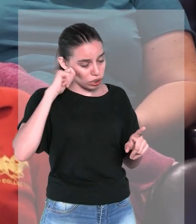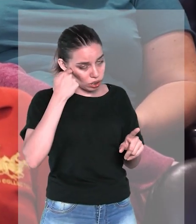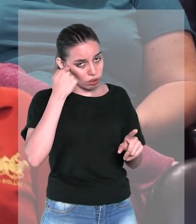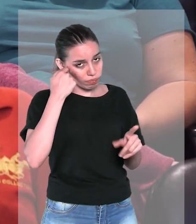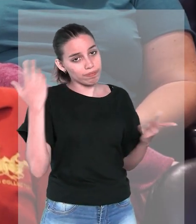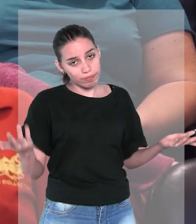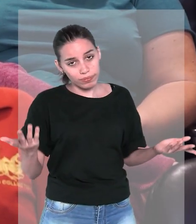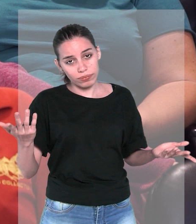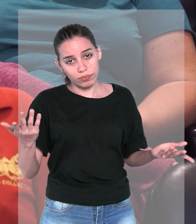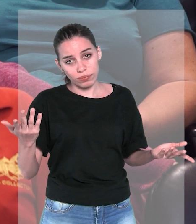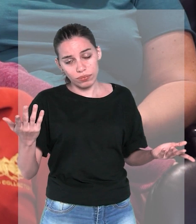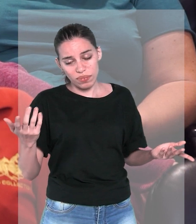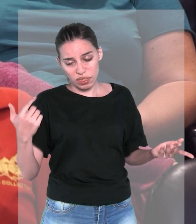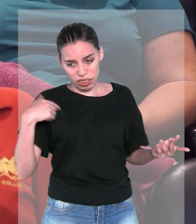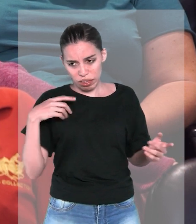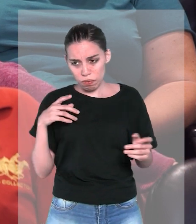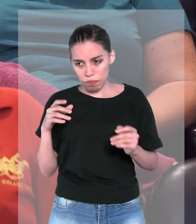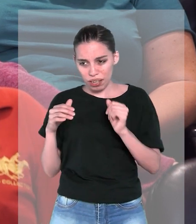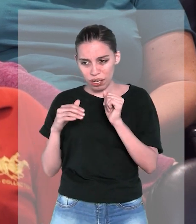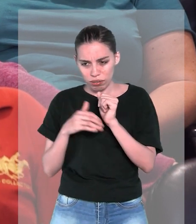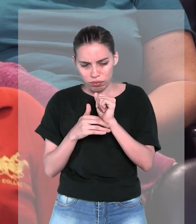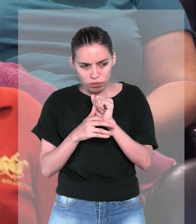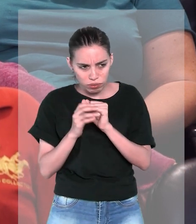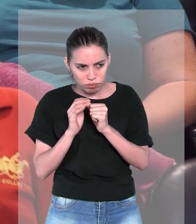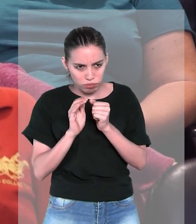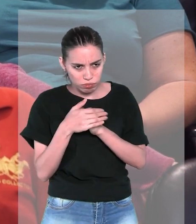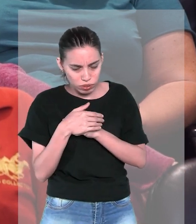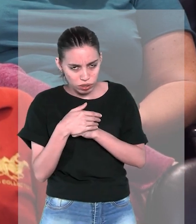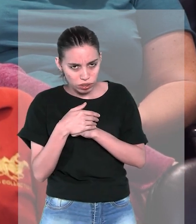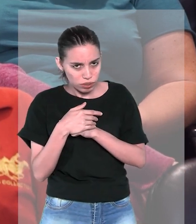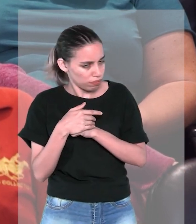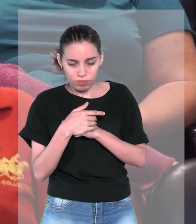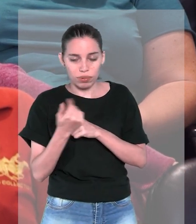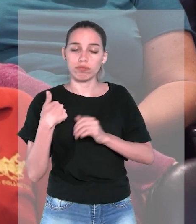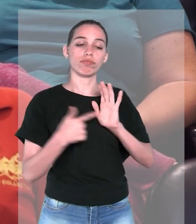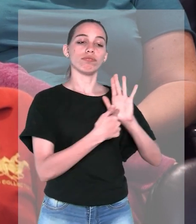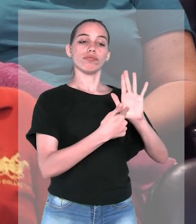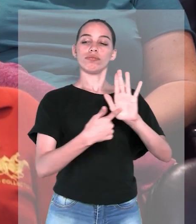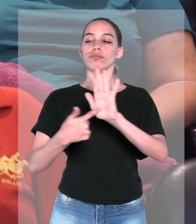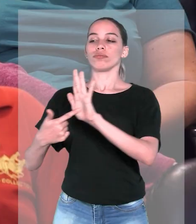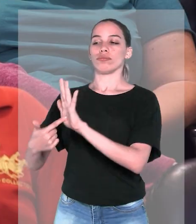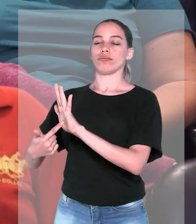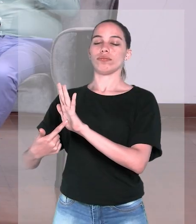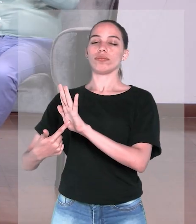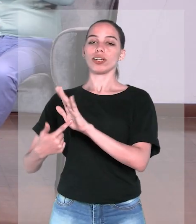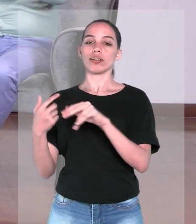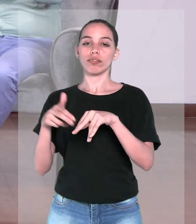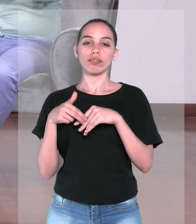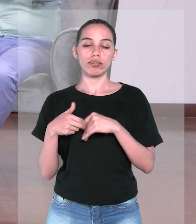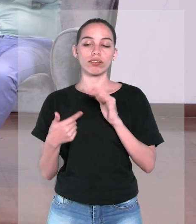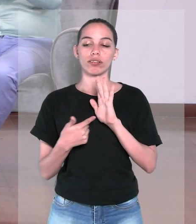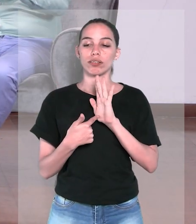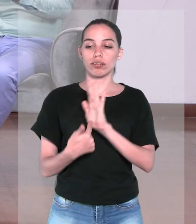uma espécie de expressão de liberdade sem que eu tenha qualquer tipo de respeito à alteridade. Não é? Eu